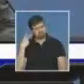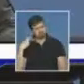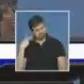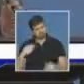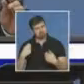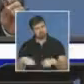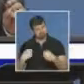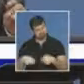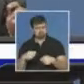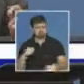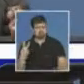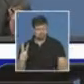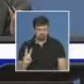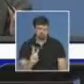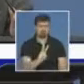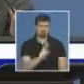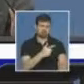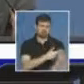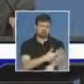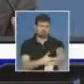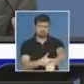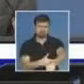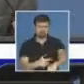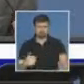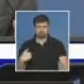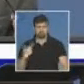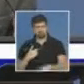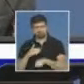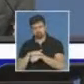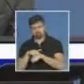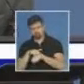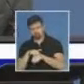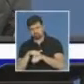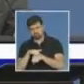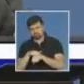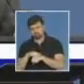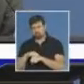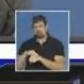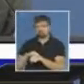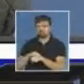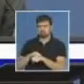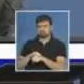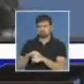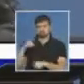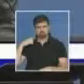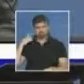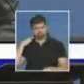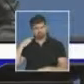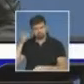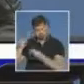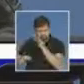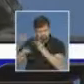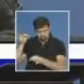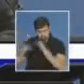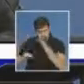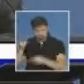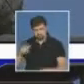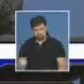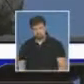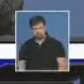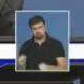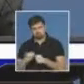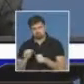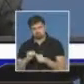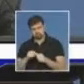atendidos na nós estamos consultando aqui a casa a parte URI dica ou pelo menos